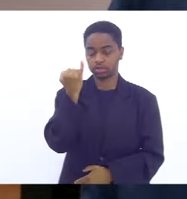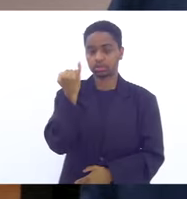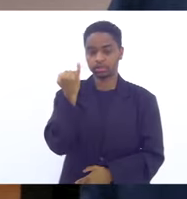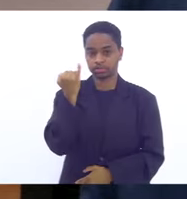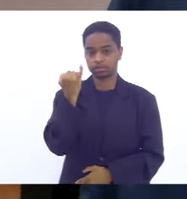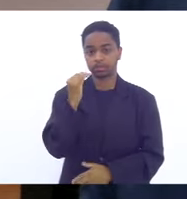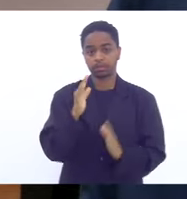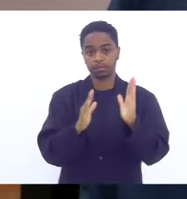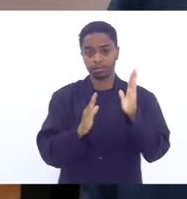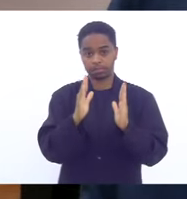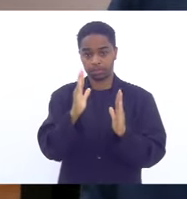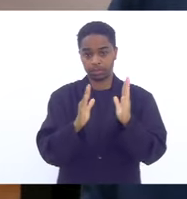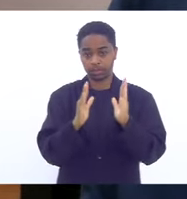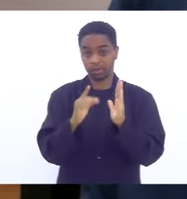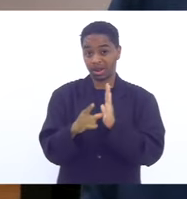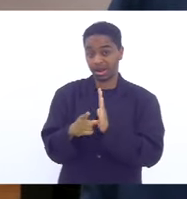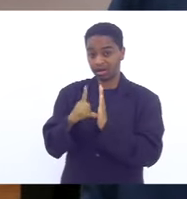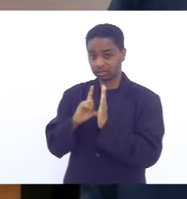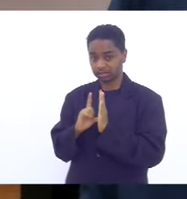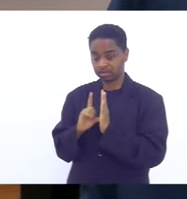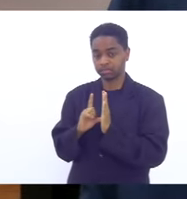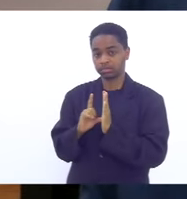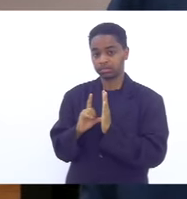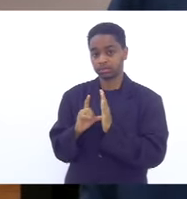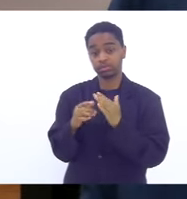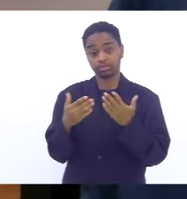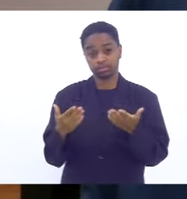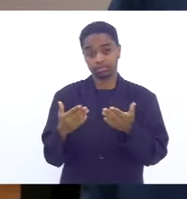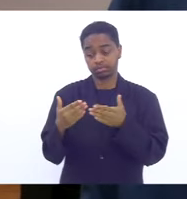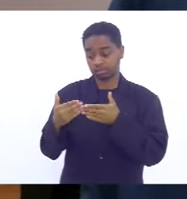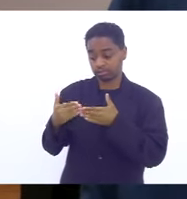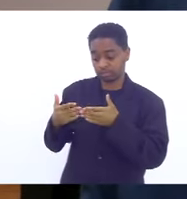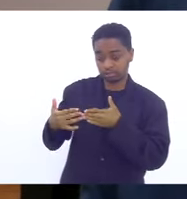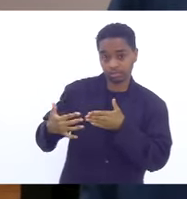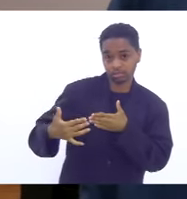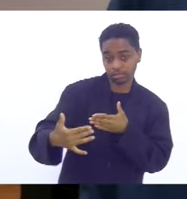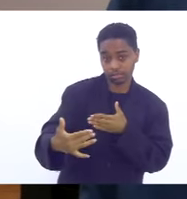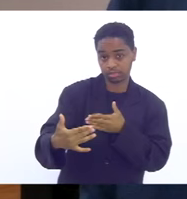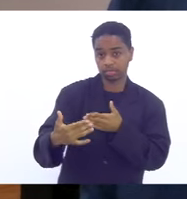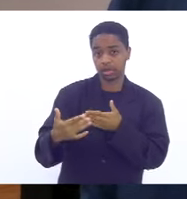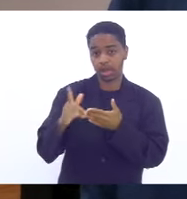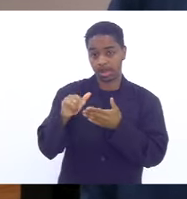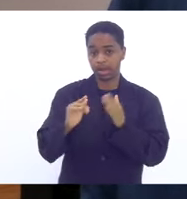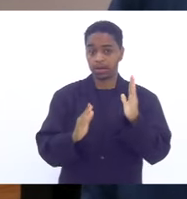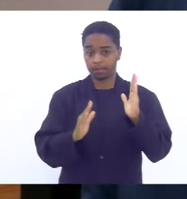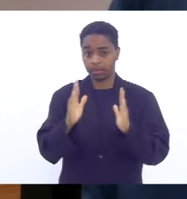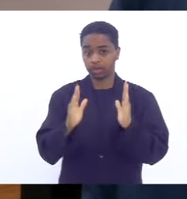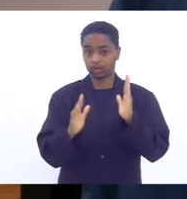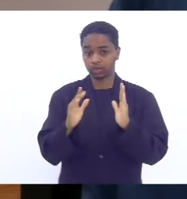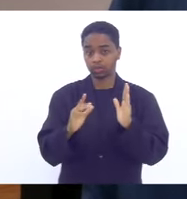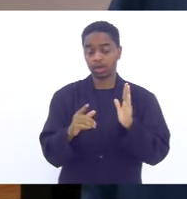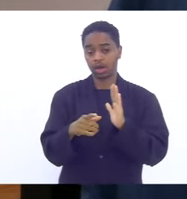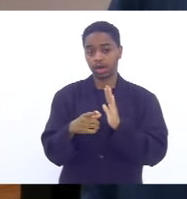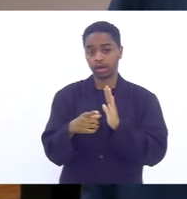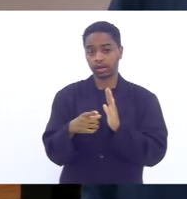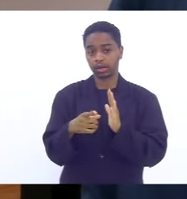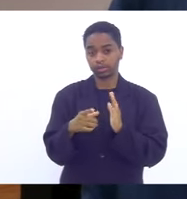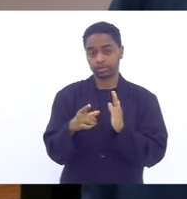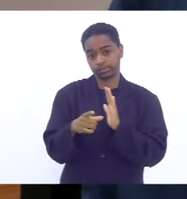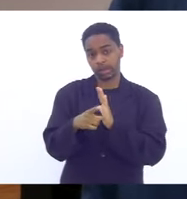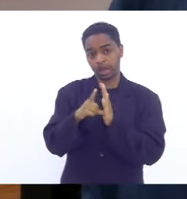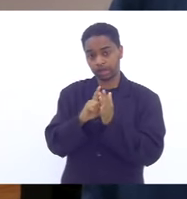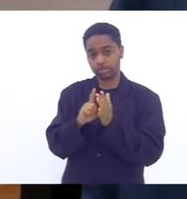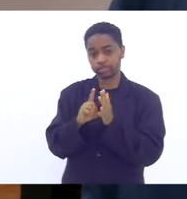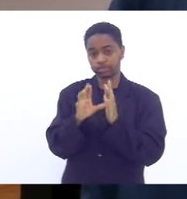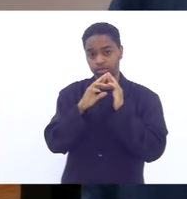no período que antecede. Então, de lá para cá, é o período que antecedeu, né, da audiência até hoje, é